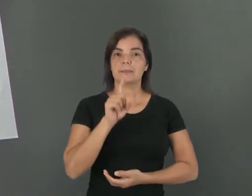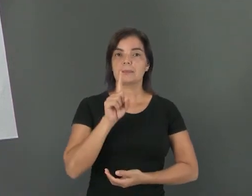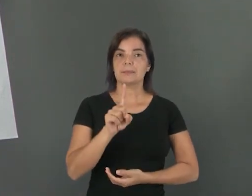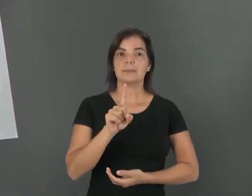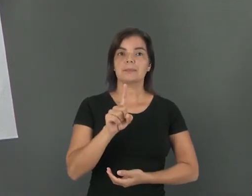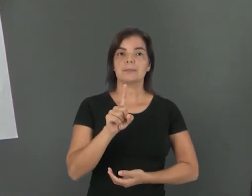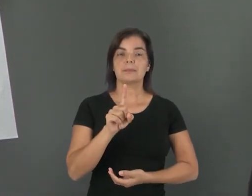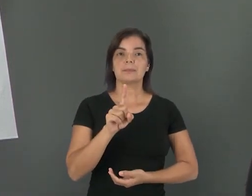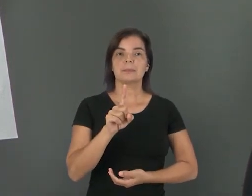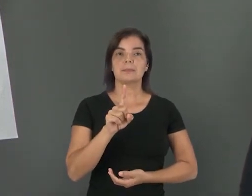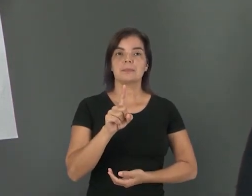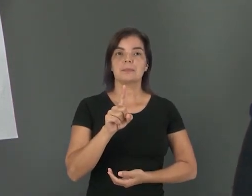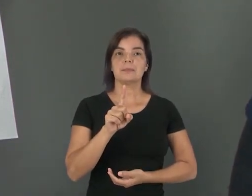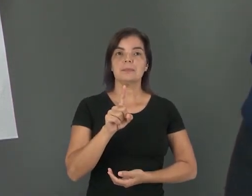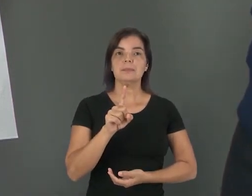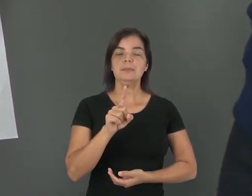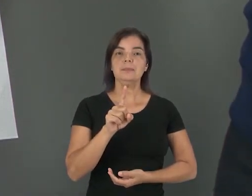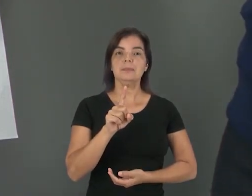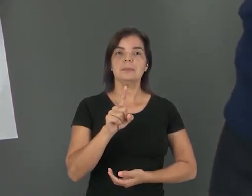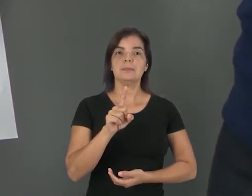1,